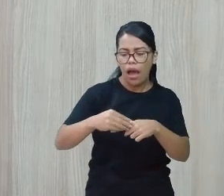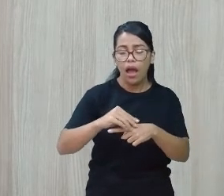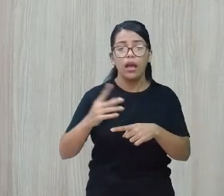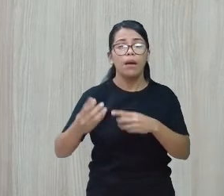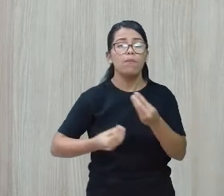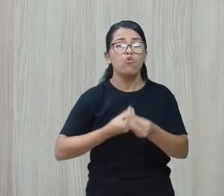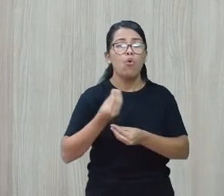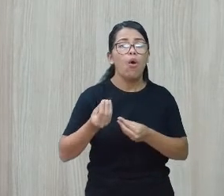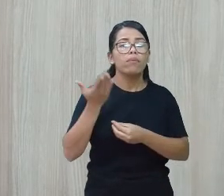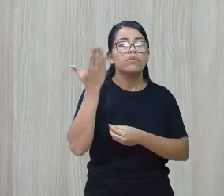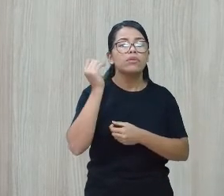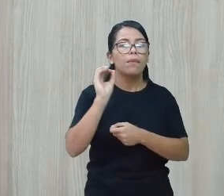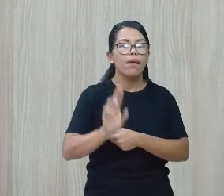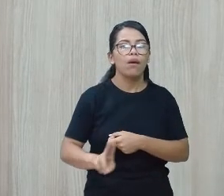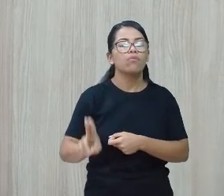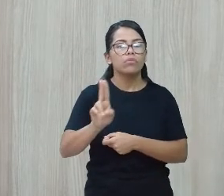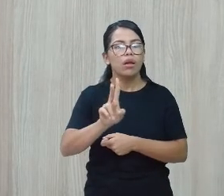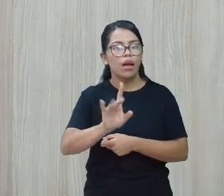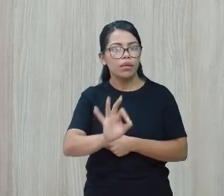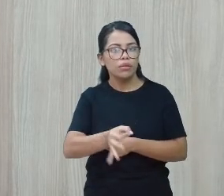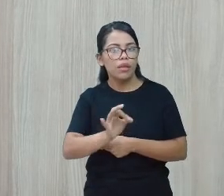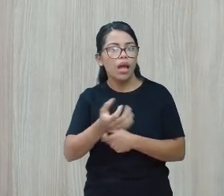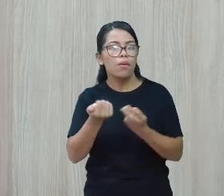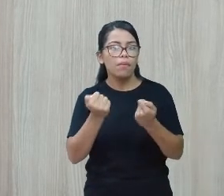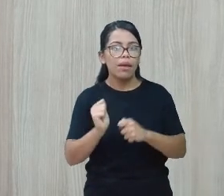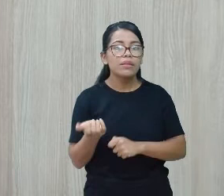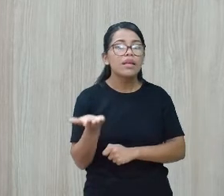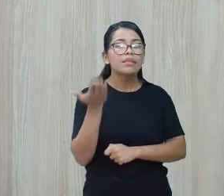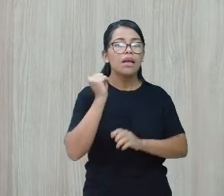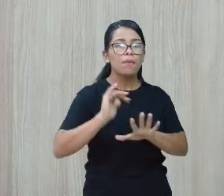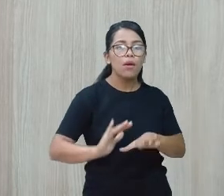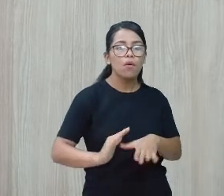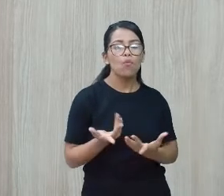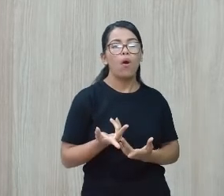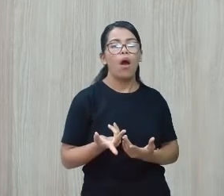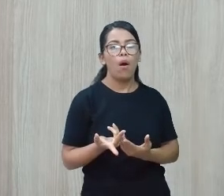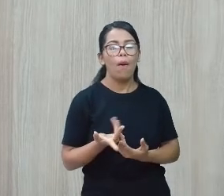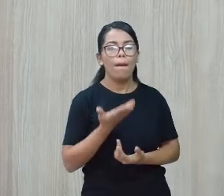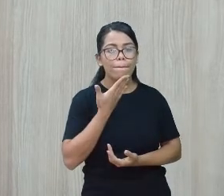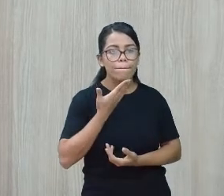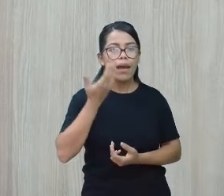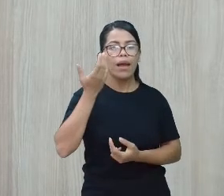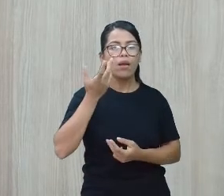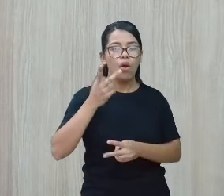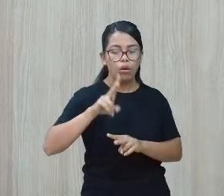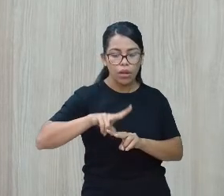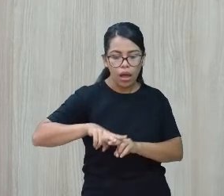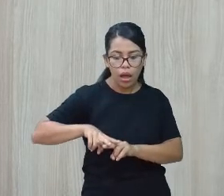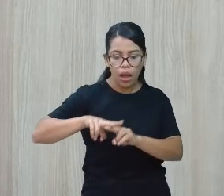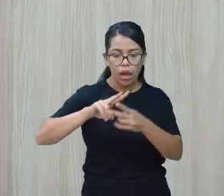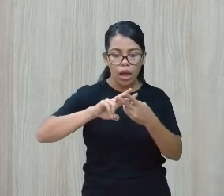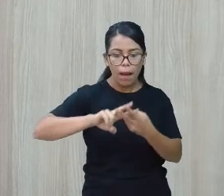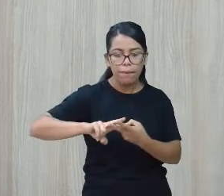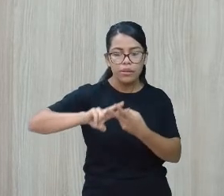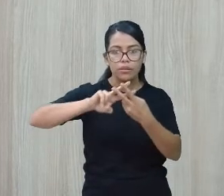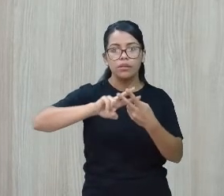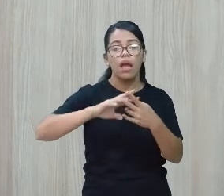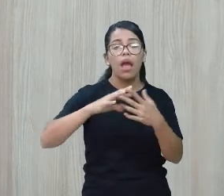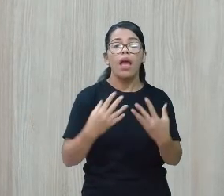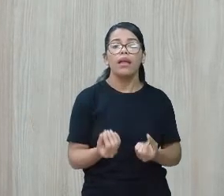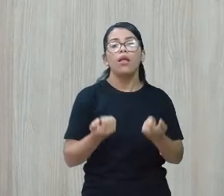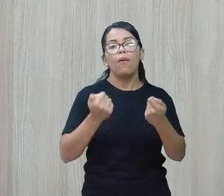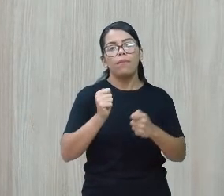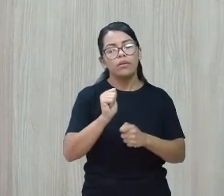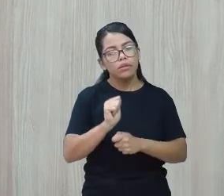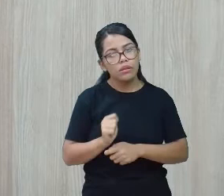né, estar procurando saber qual o melhor, e ainda a questão, eu estou sempre batendo na tecla de procurar um médico, um